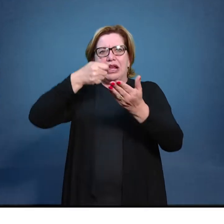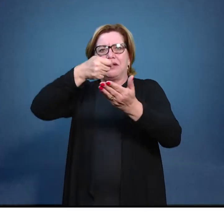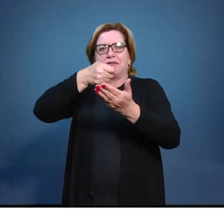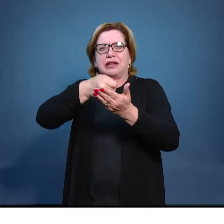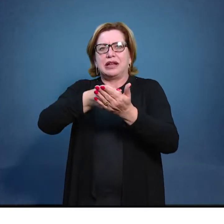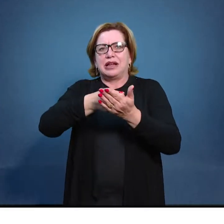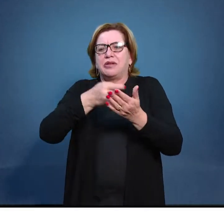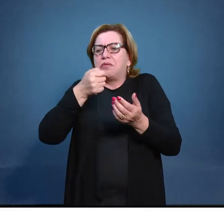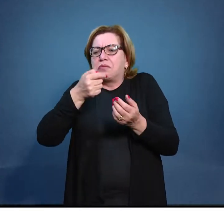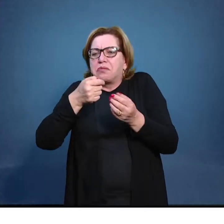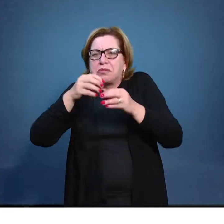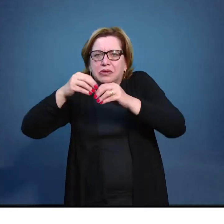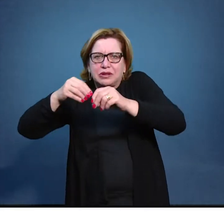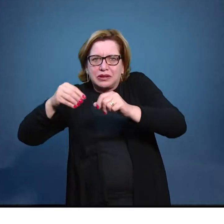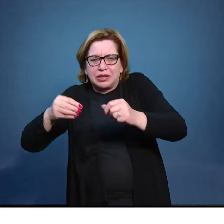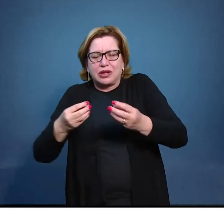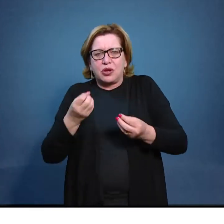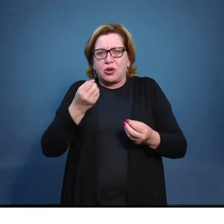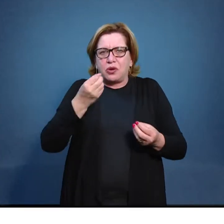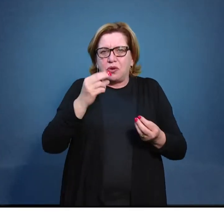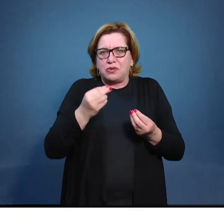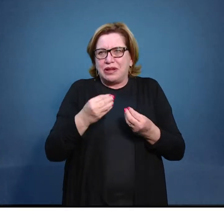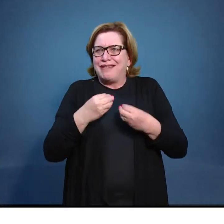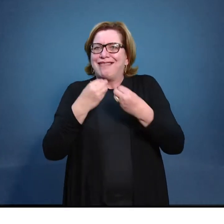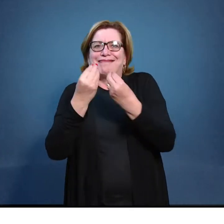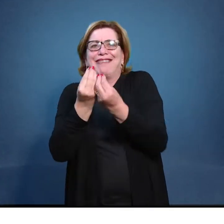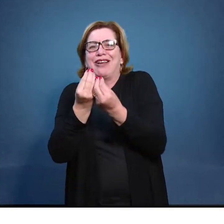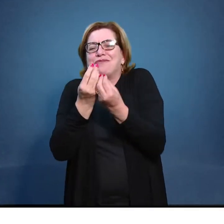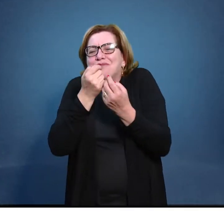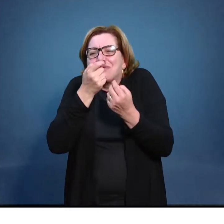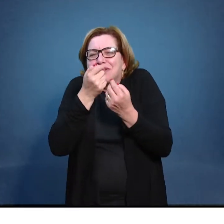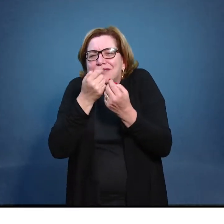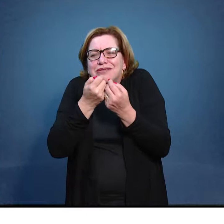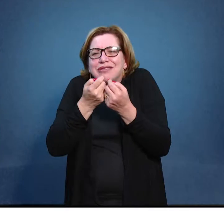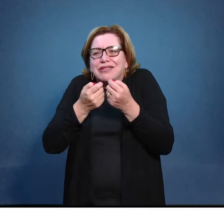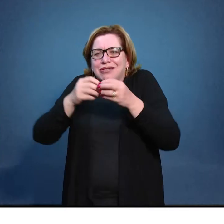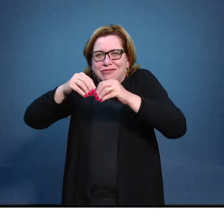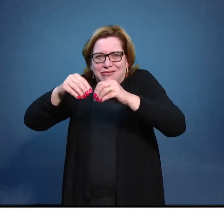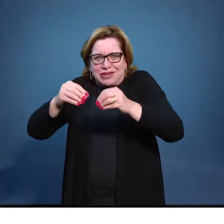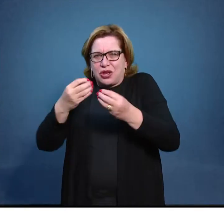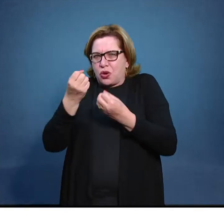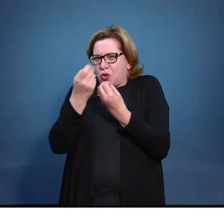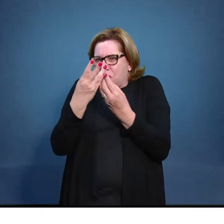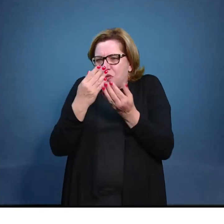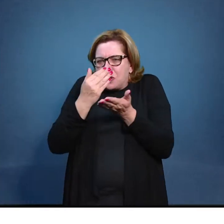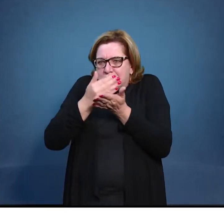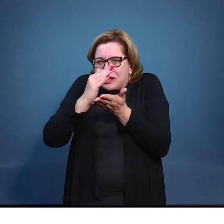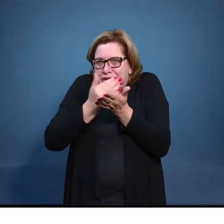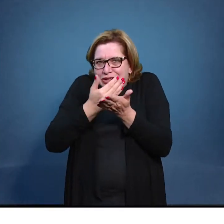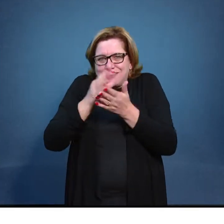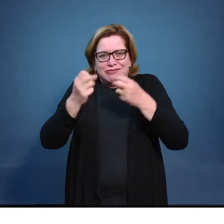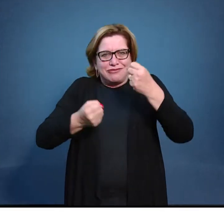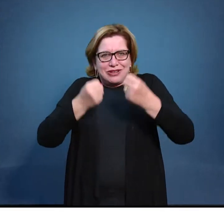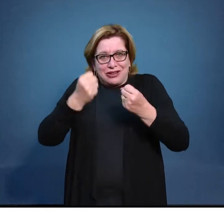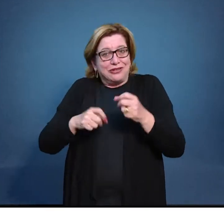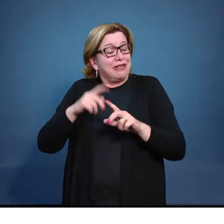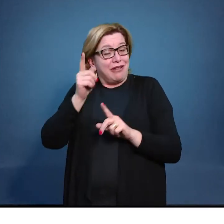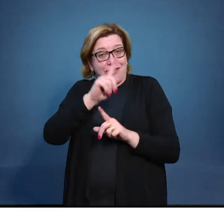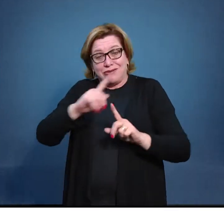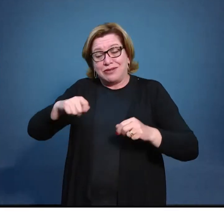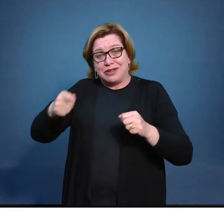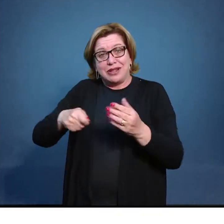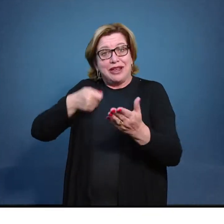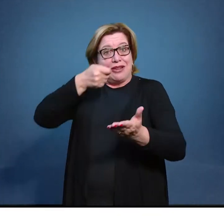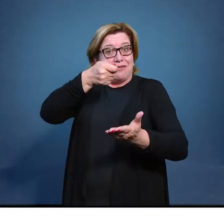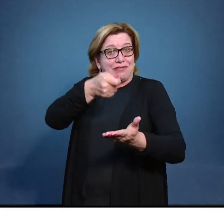um pedaço do teu terreno, você vai dar uma parte do seu veículo, você vai pagar um valor em moeda, um valor